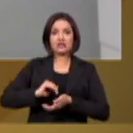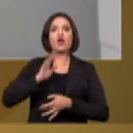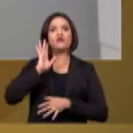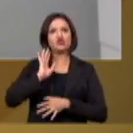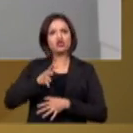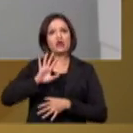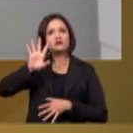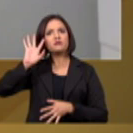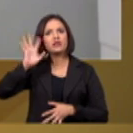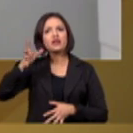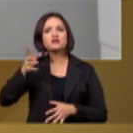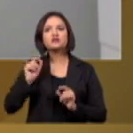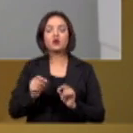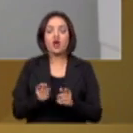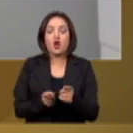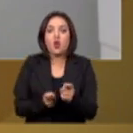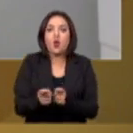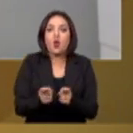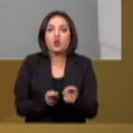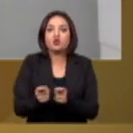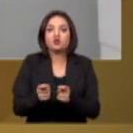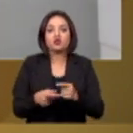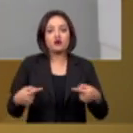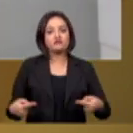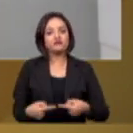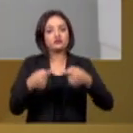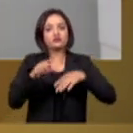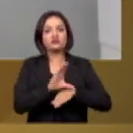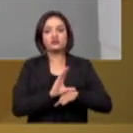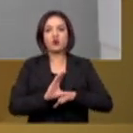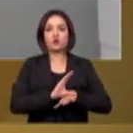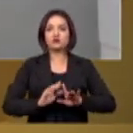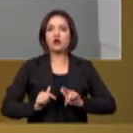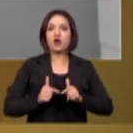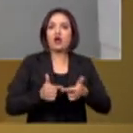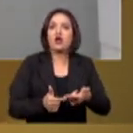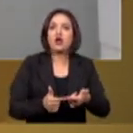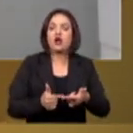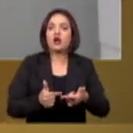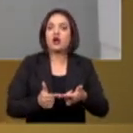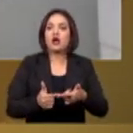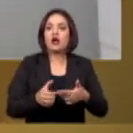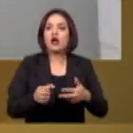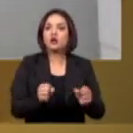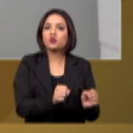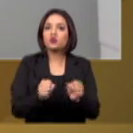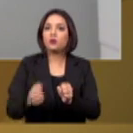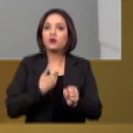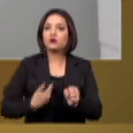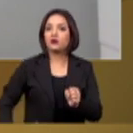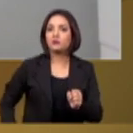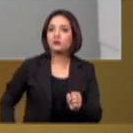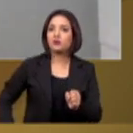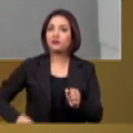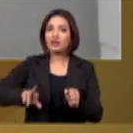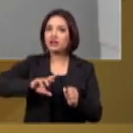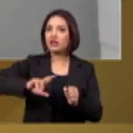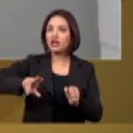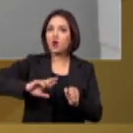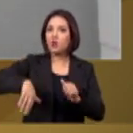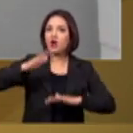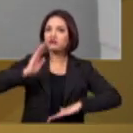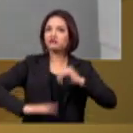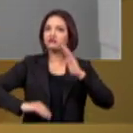de que o controle da constitucionalidade de atos do poder público não se insere dentre as competências